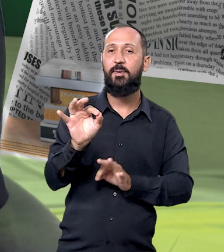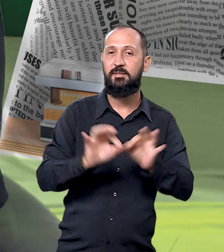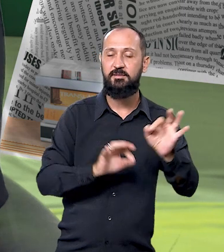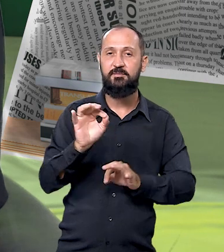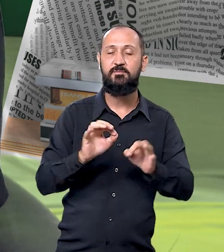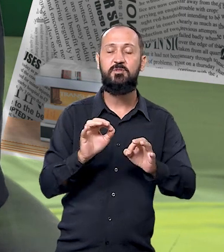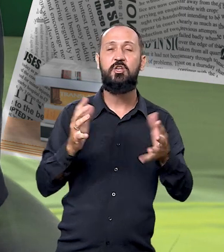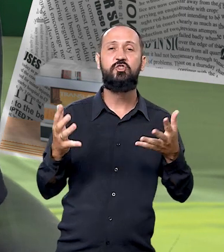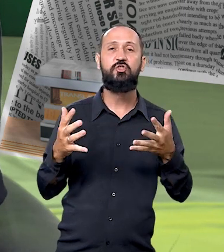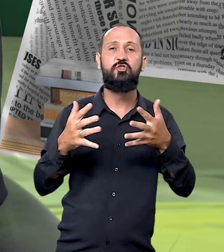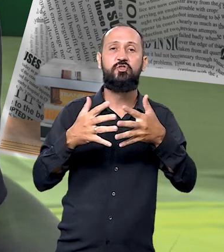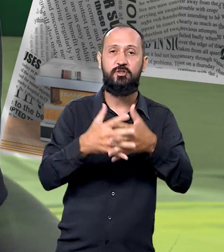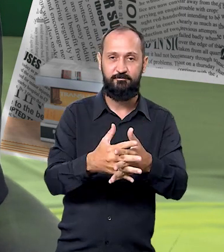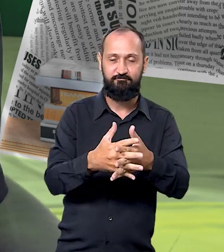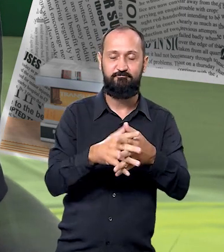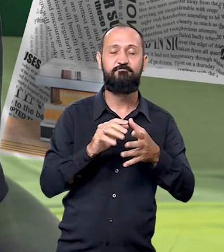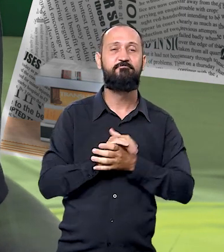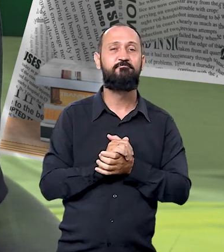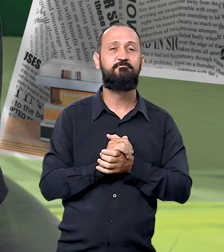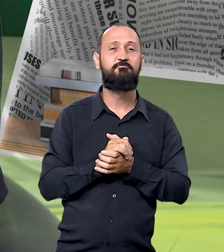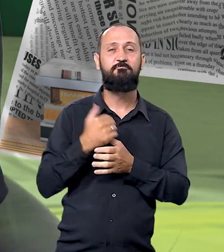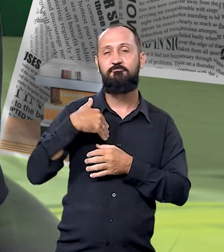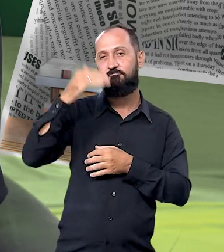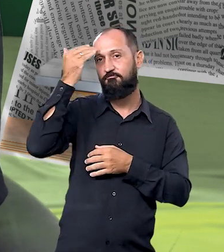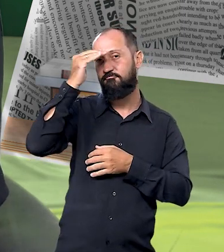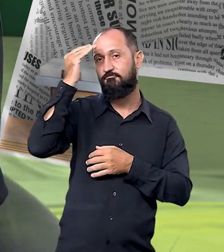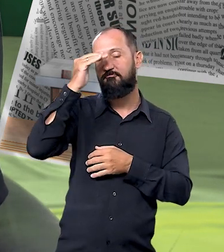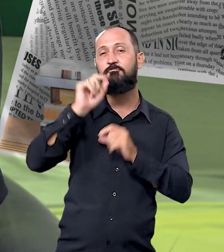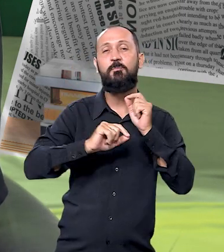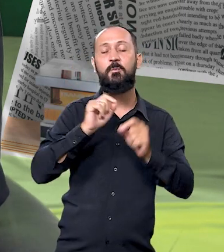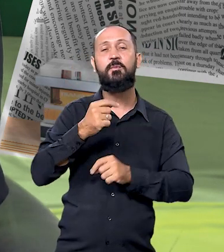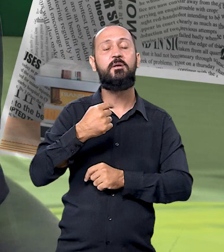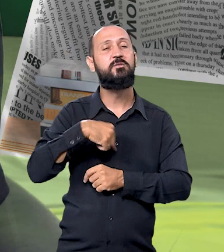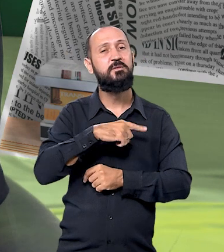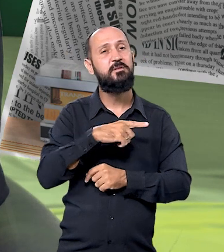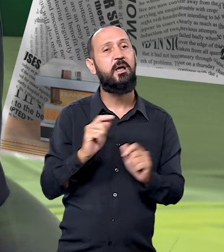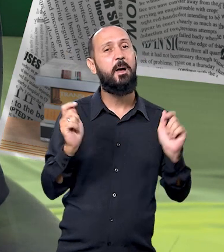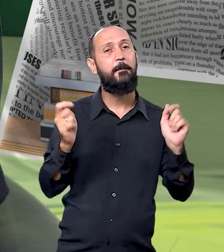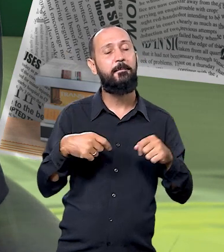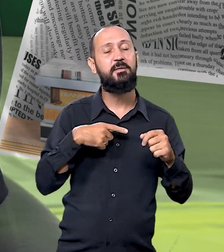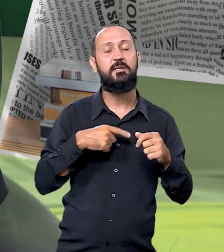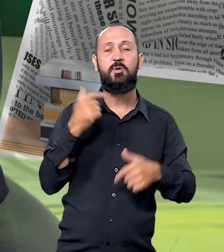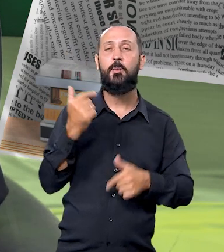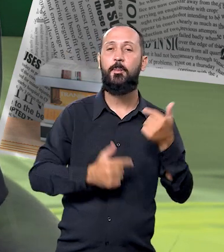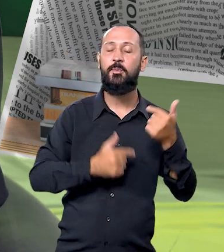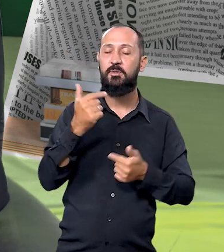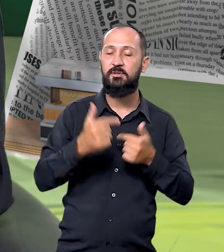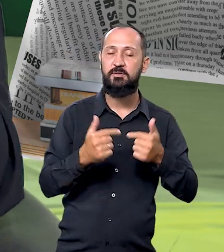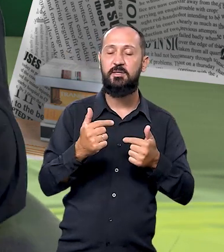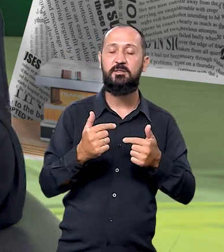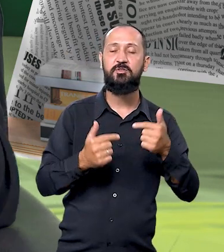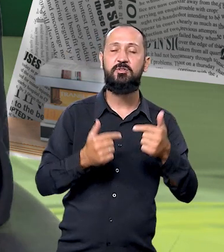de planejamento e de transversalidade. Daí também a compreensão do quanto é importante a gente ter habilidade institucional, política,